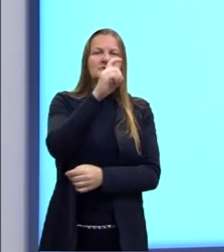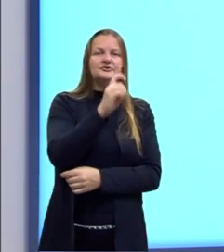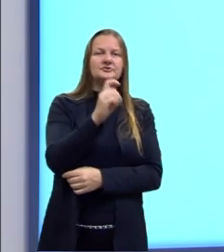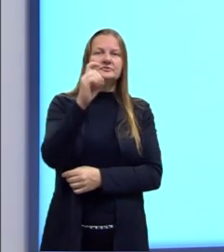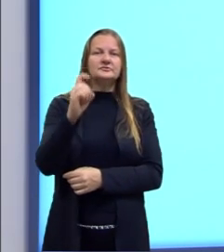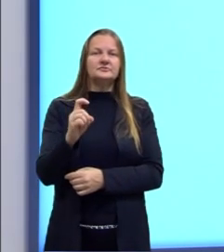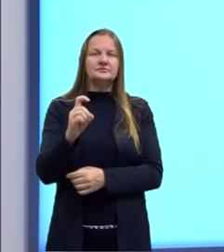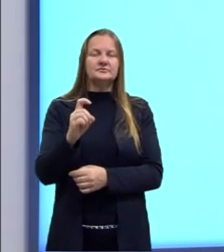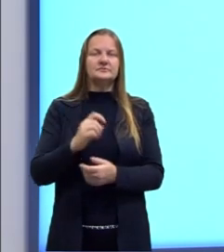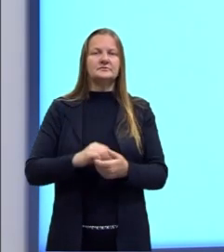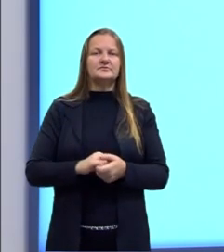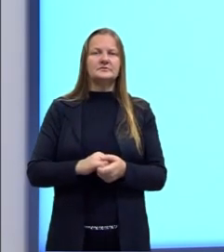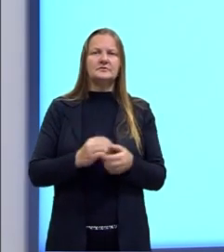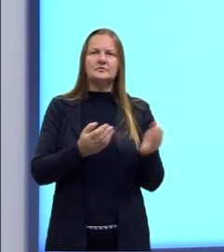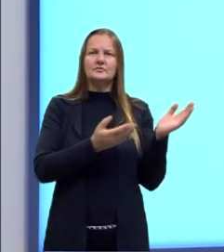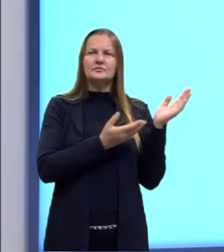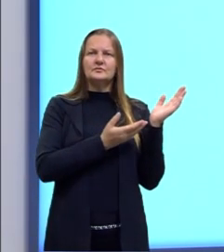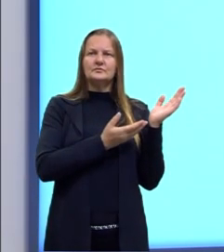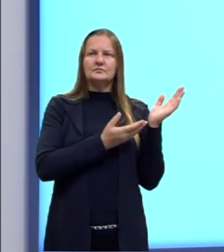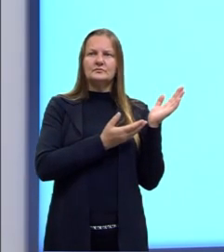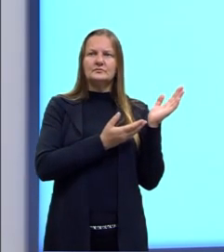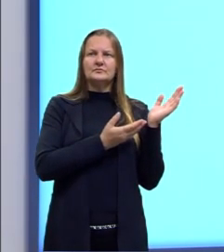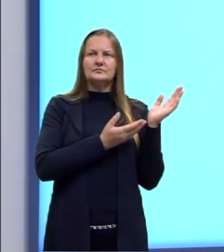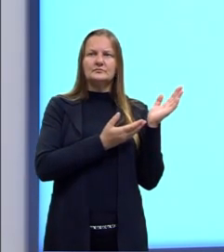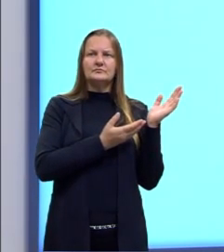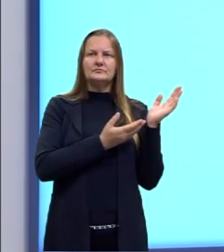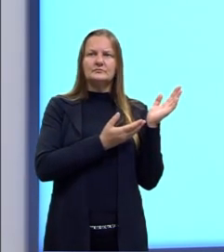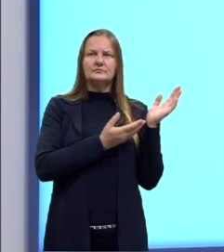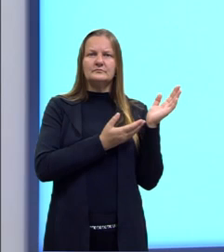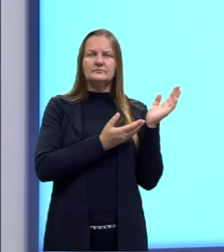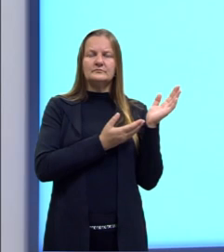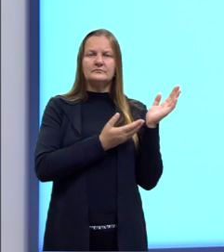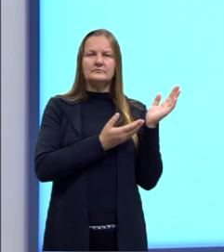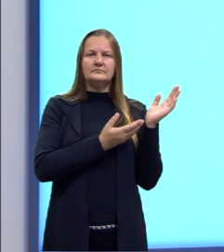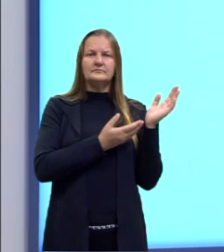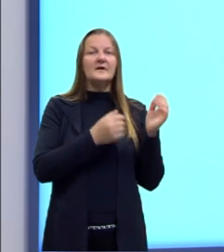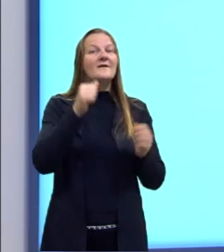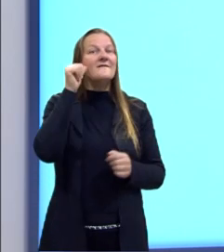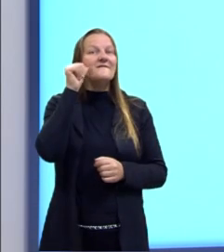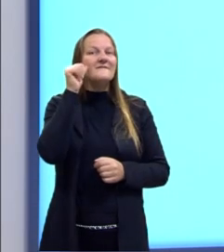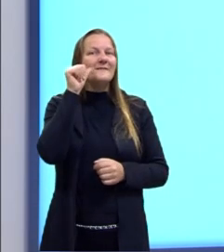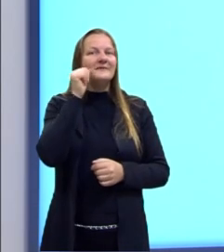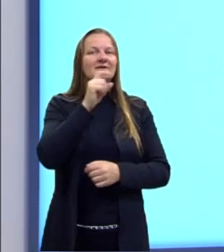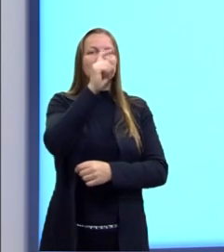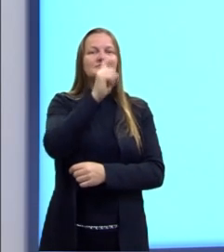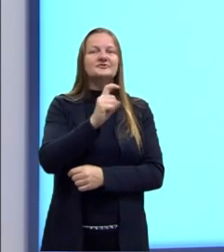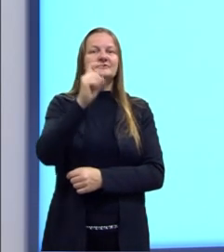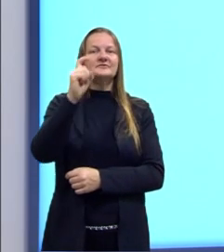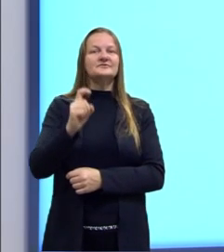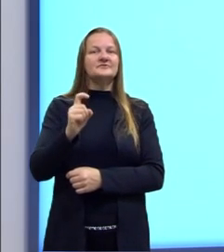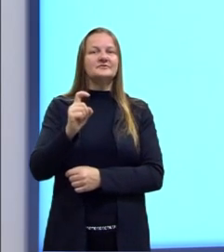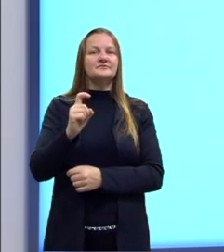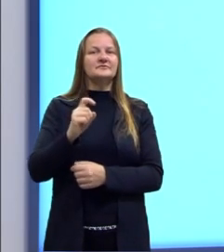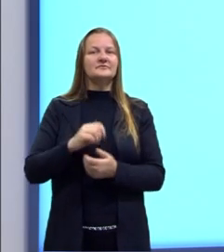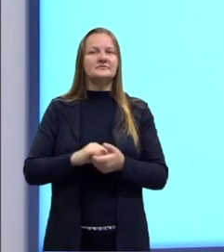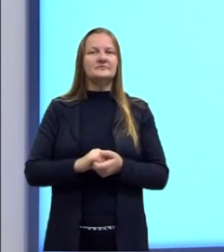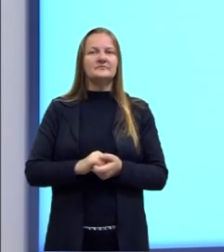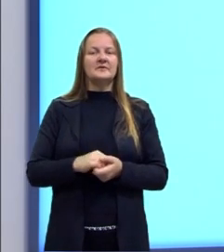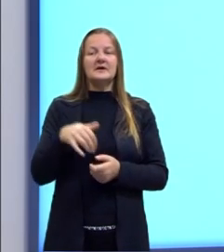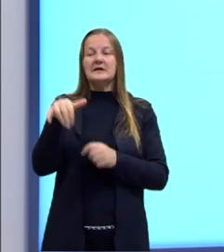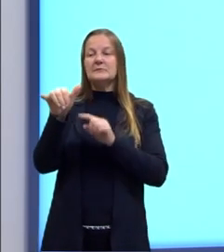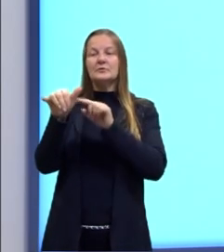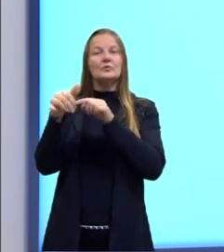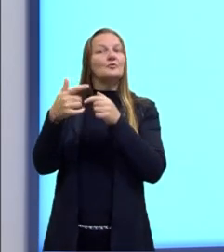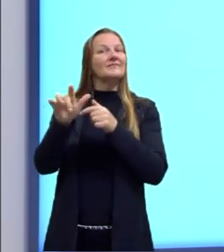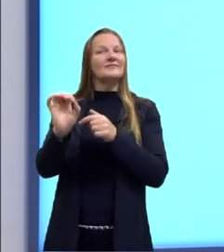me digam é um indivíduo do sexo feminino x e não tem um